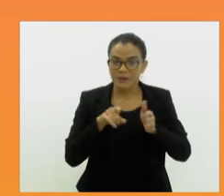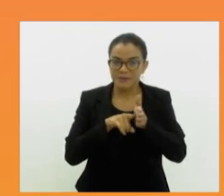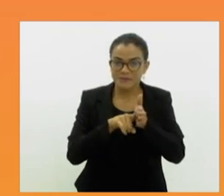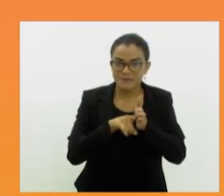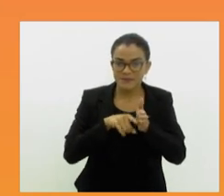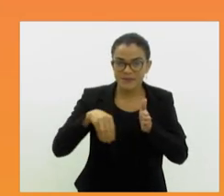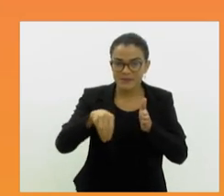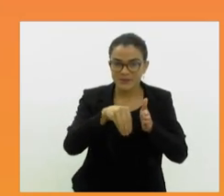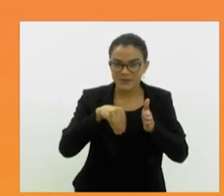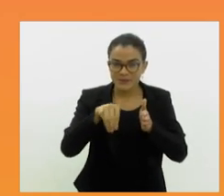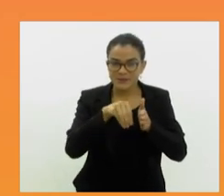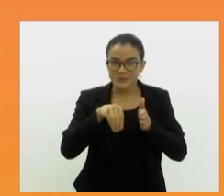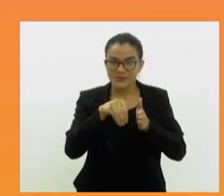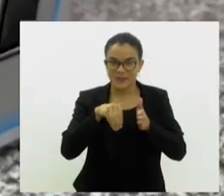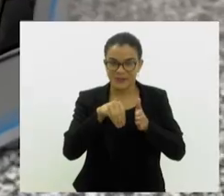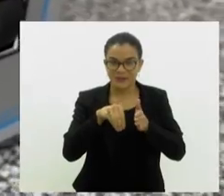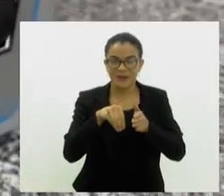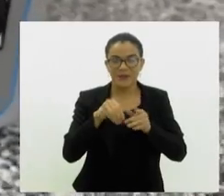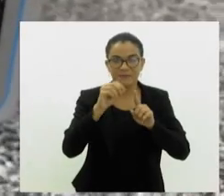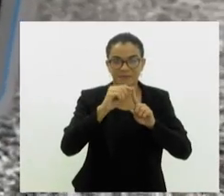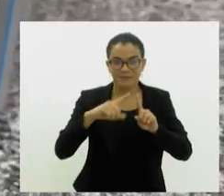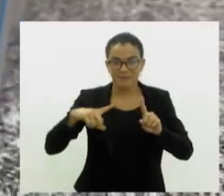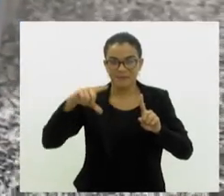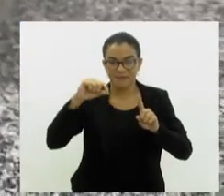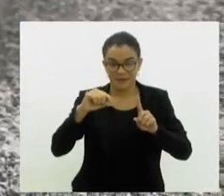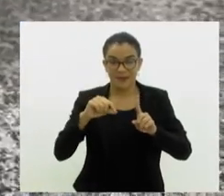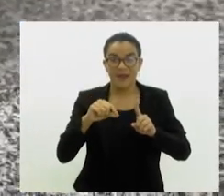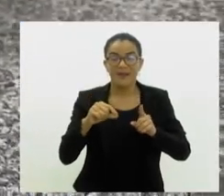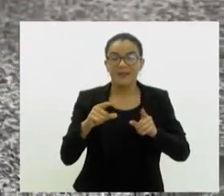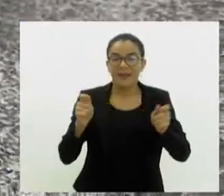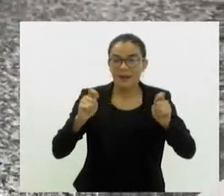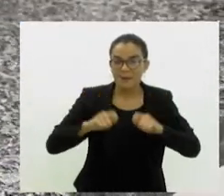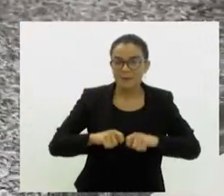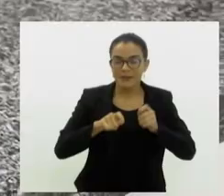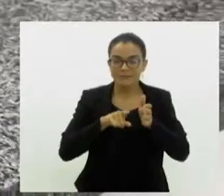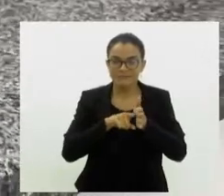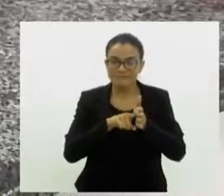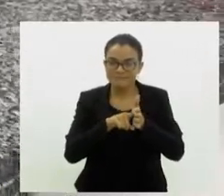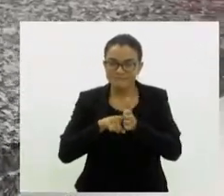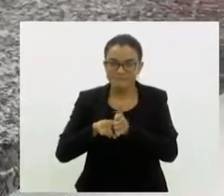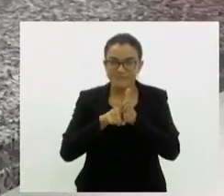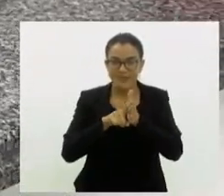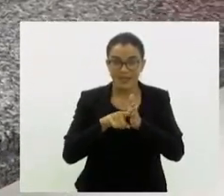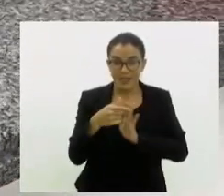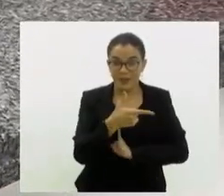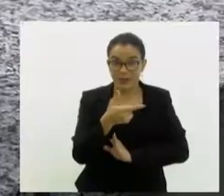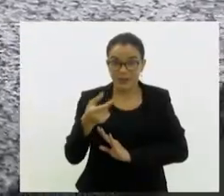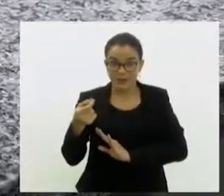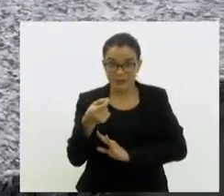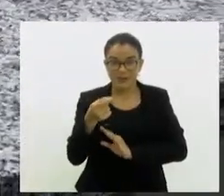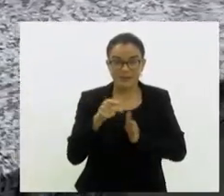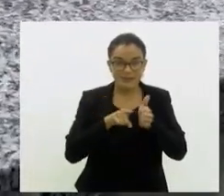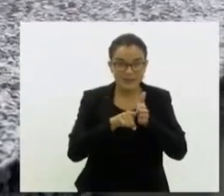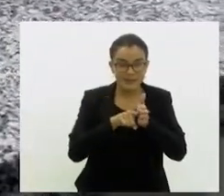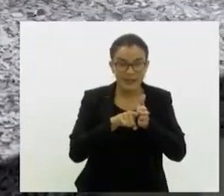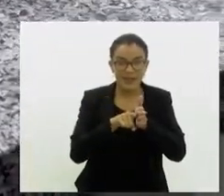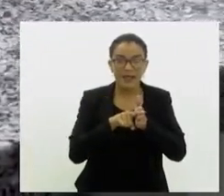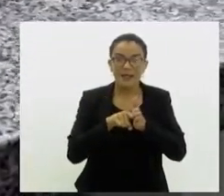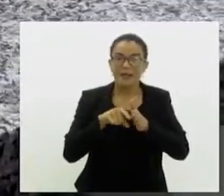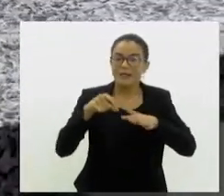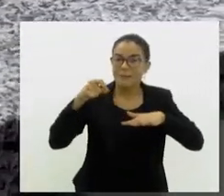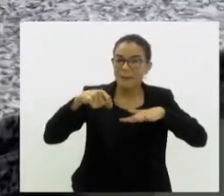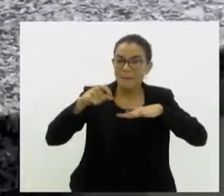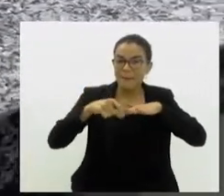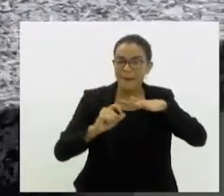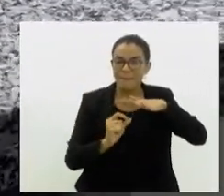em Solos e Análise Foliar. A nova unidade tem capacidade de realizar até 200 análises mensais de fertilidade do solo